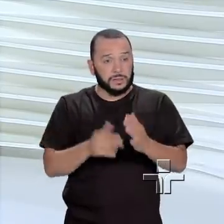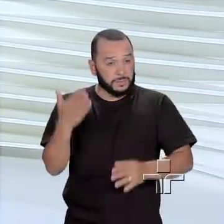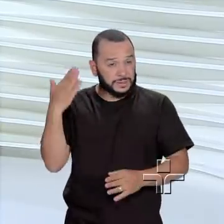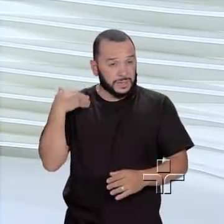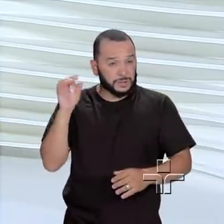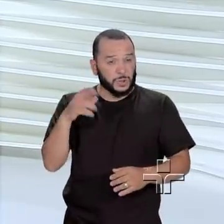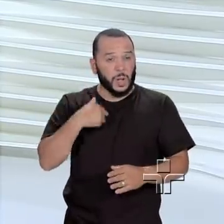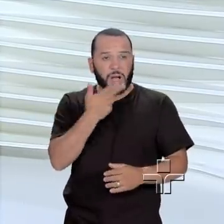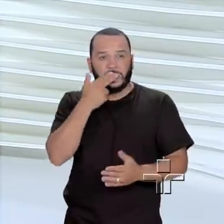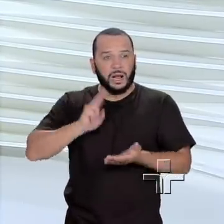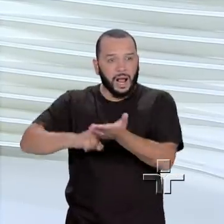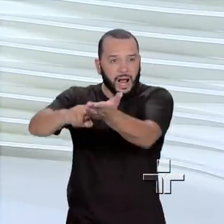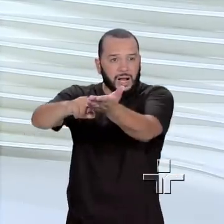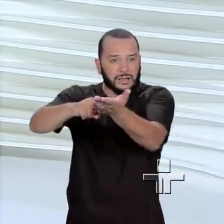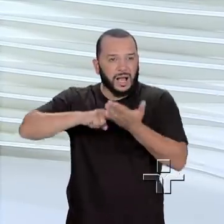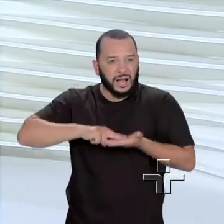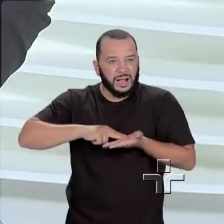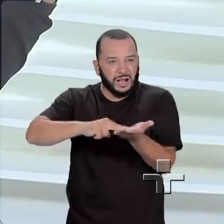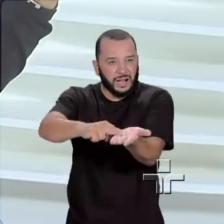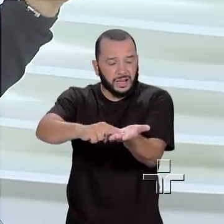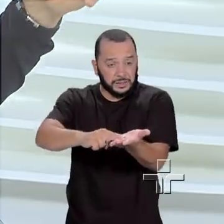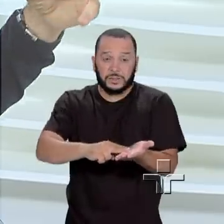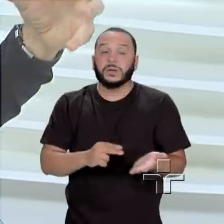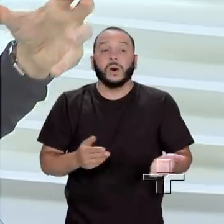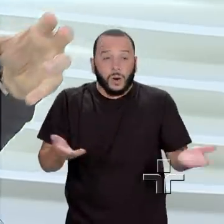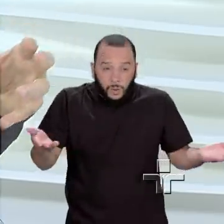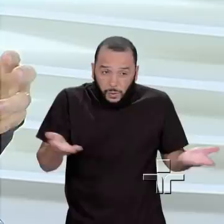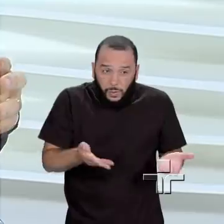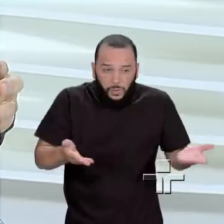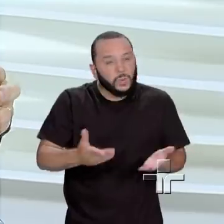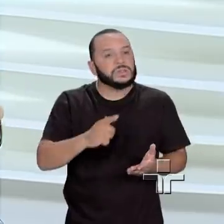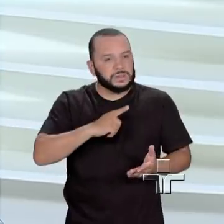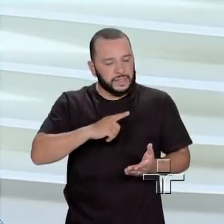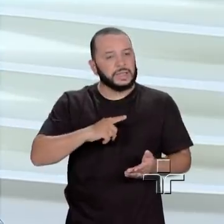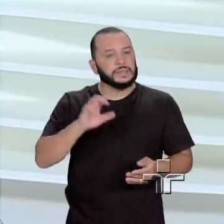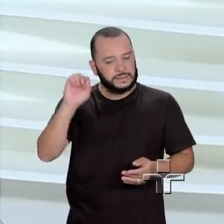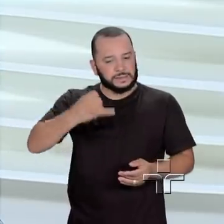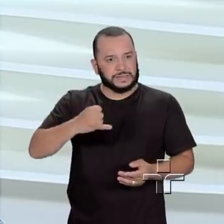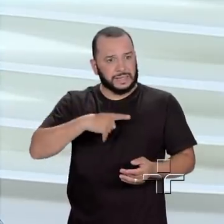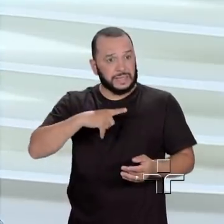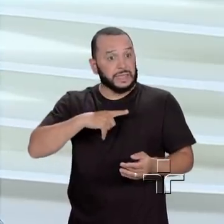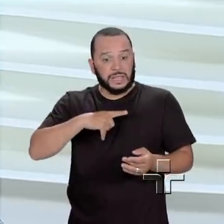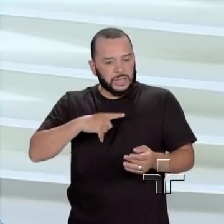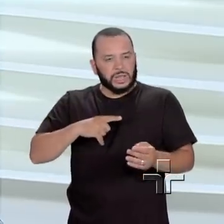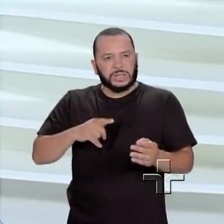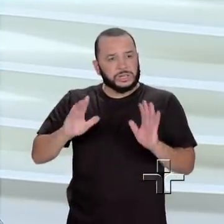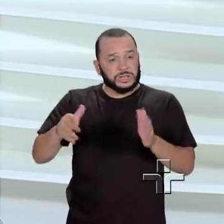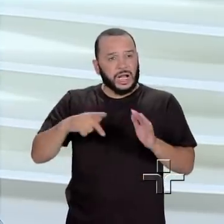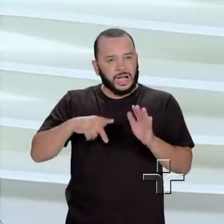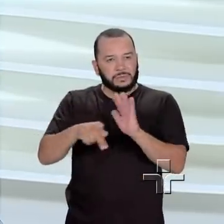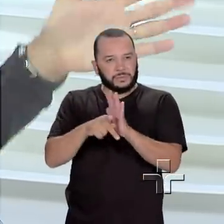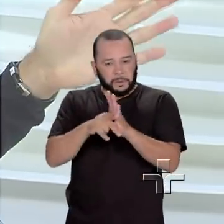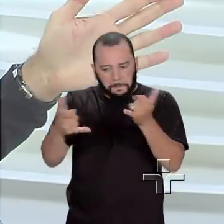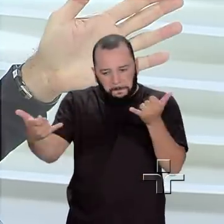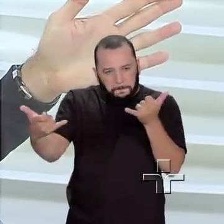para voltar e assim por diante. Então você criou uma conexão em tempo real deslocalizada, ou seja, a gente